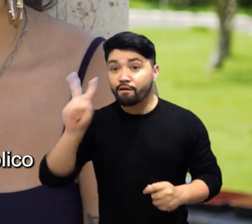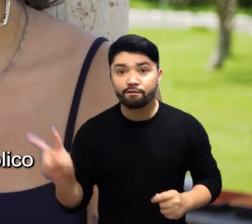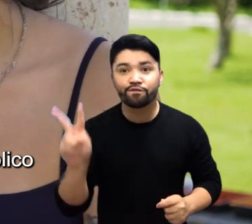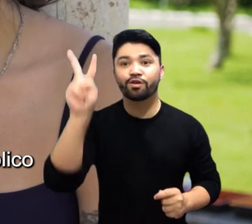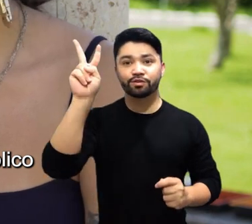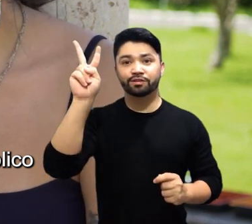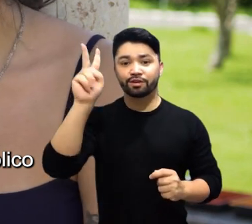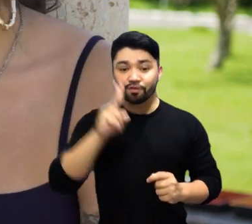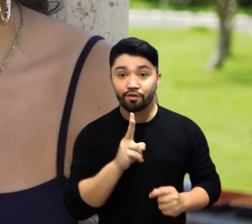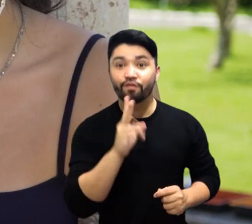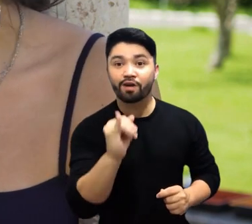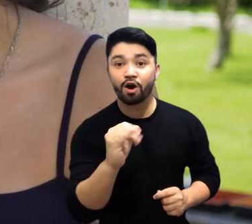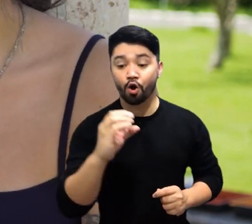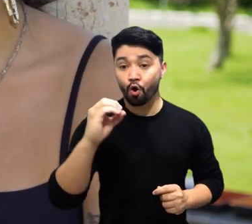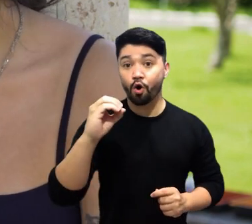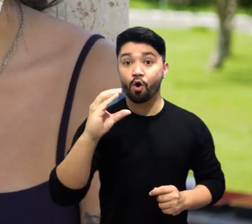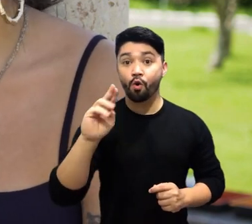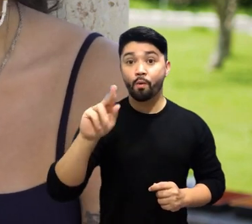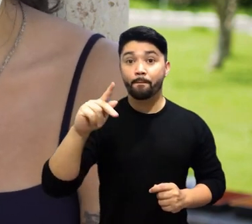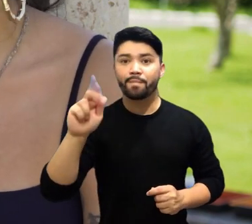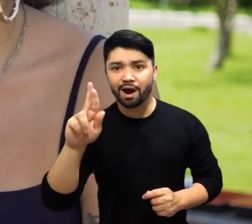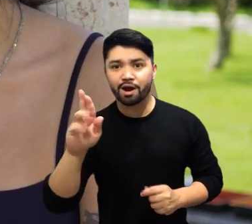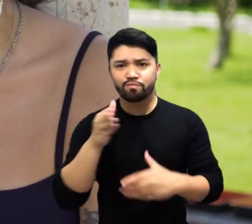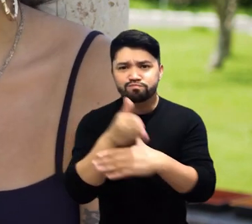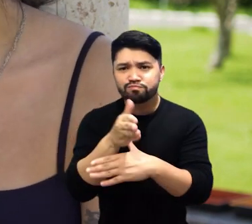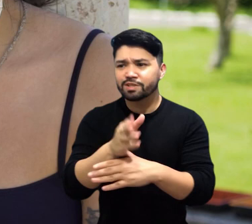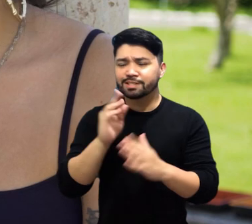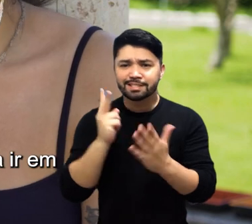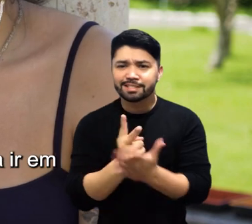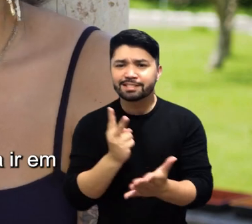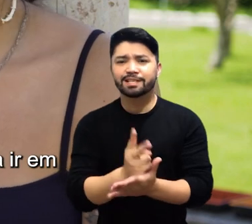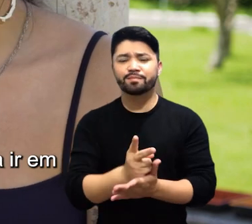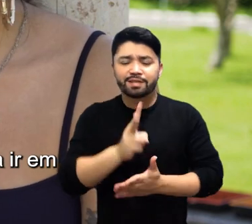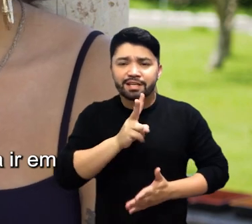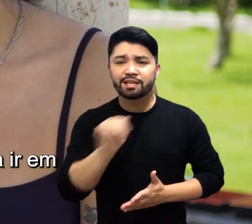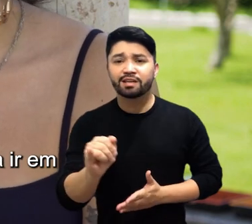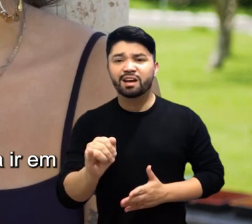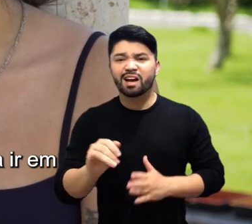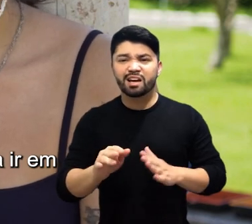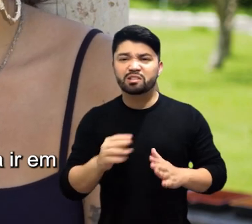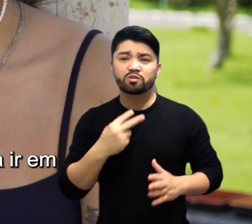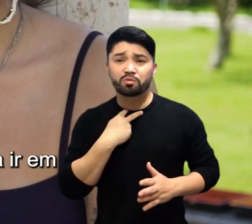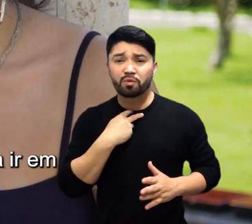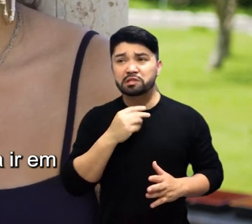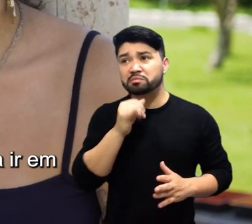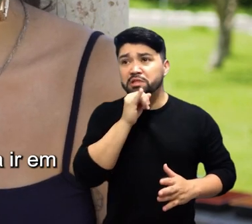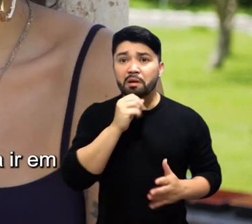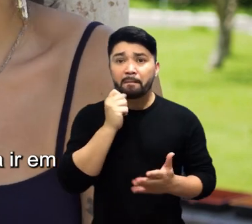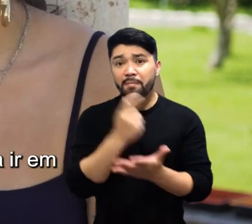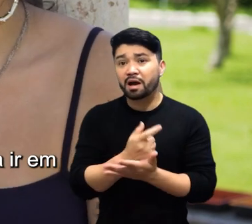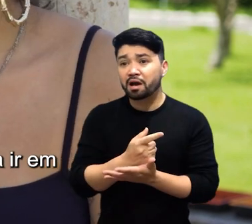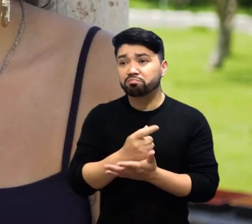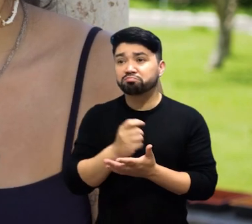público, ocupar o espaço público, exigir o nosso direito de ter esses espaços públicos, né? Porque senão quem não pode pagar pra ir, sei lá, num restaurante,